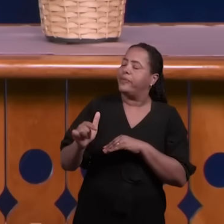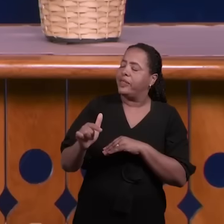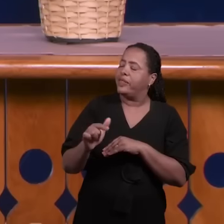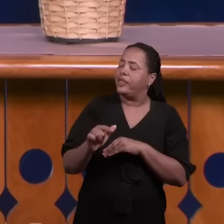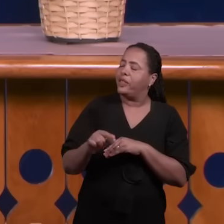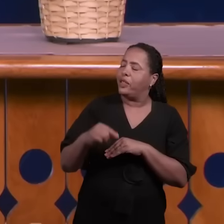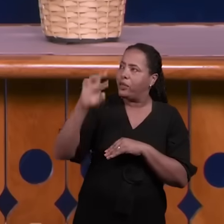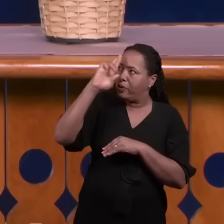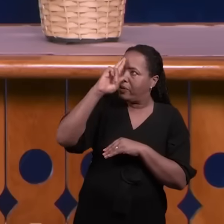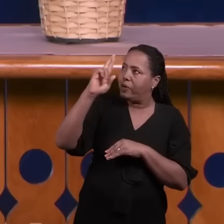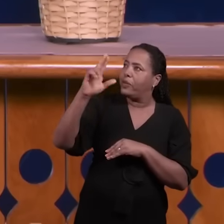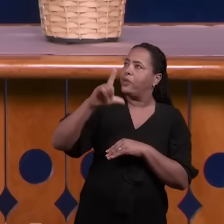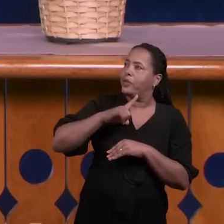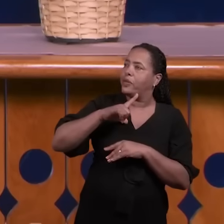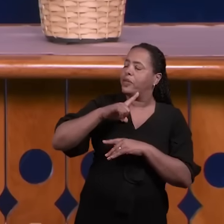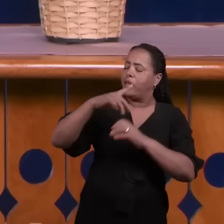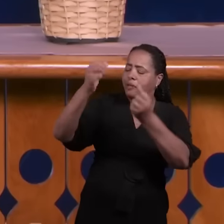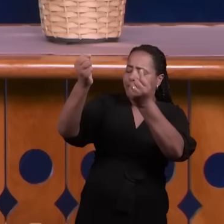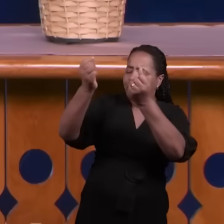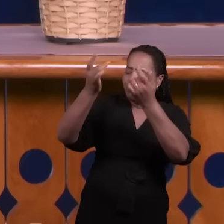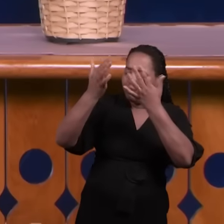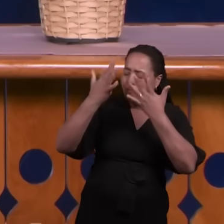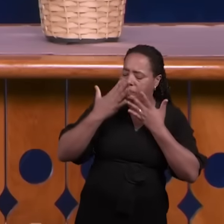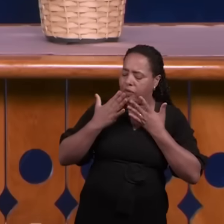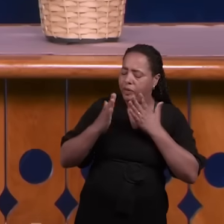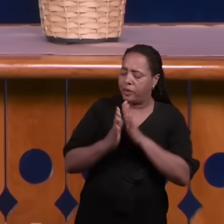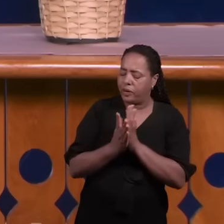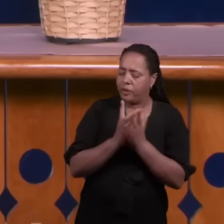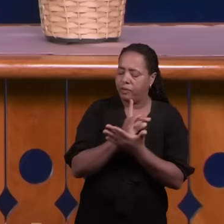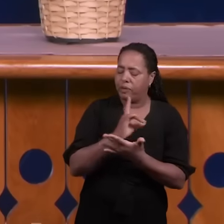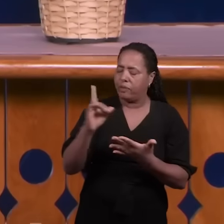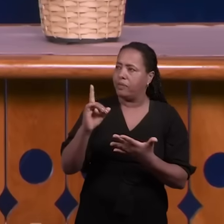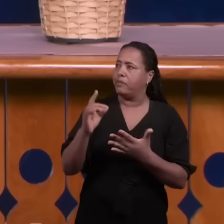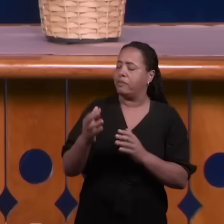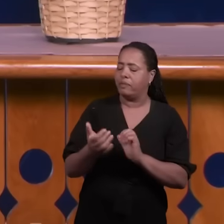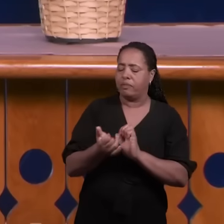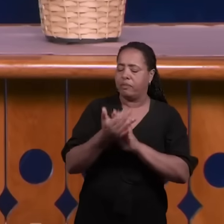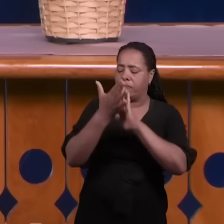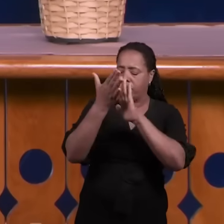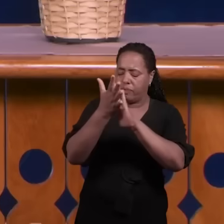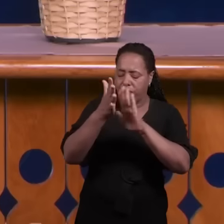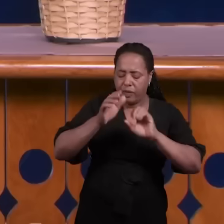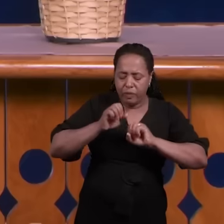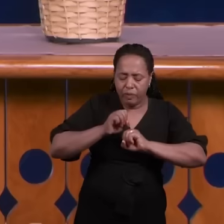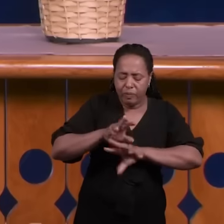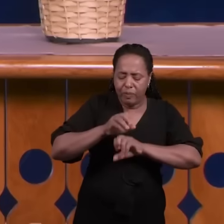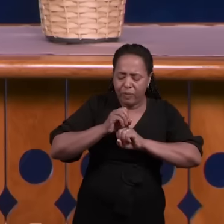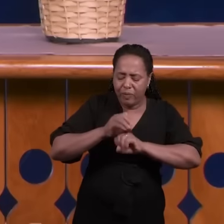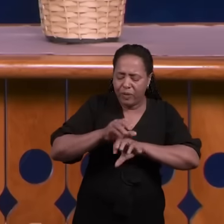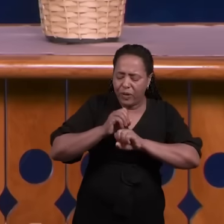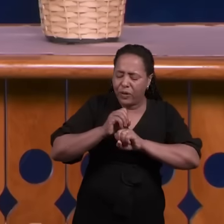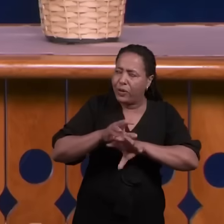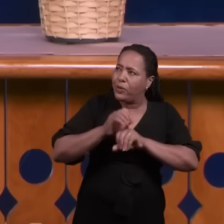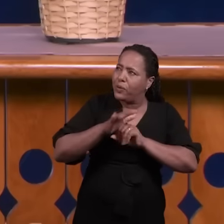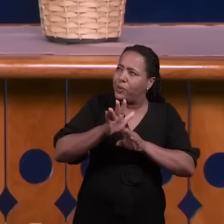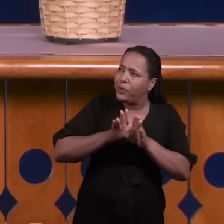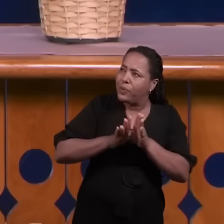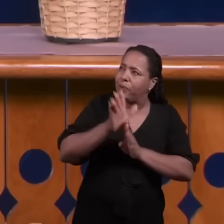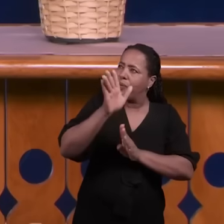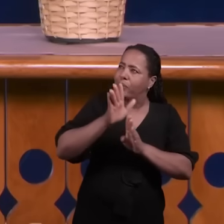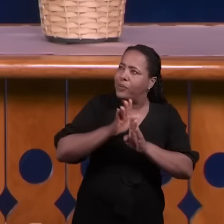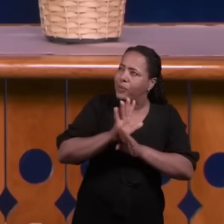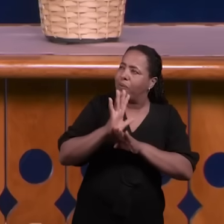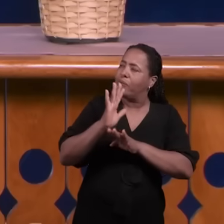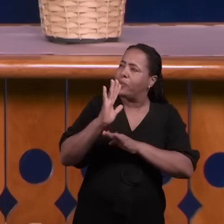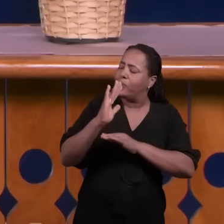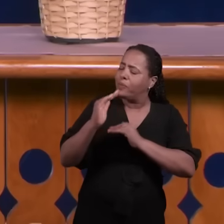que somos agraciados pela Tua palavra. Te louvamos, Senhor, por todo o ensino, por toda a